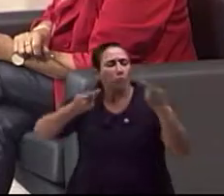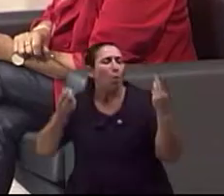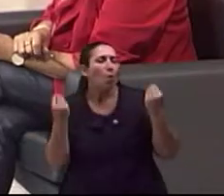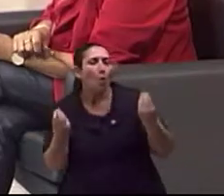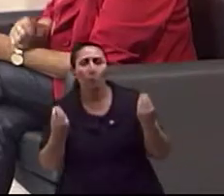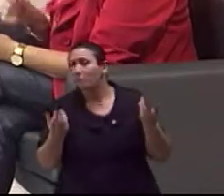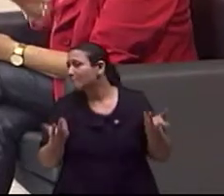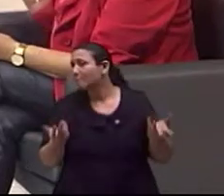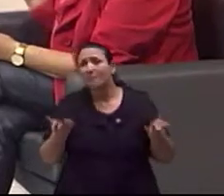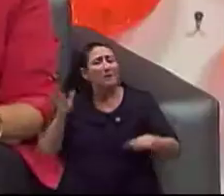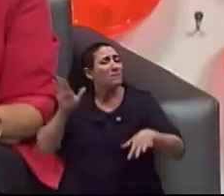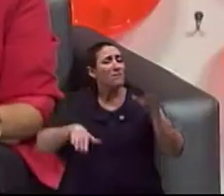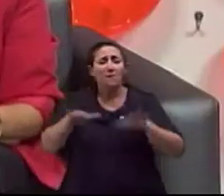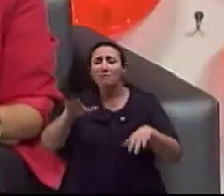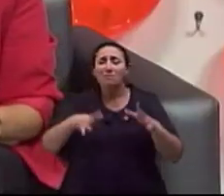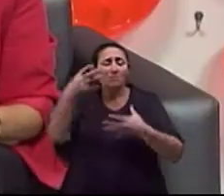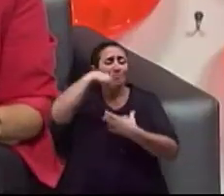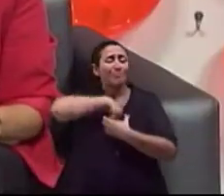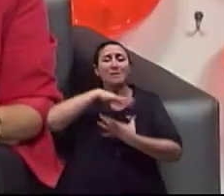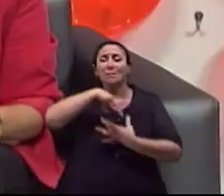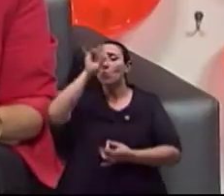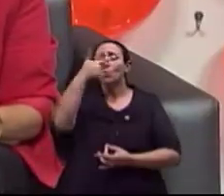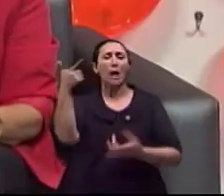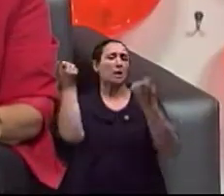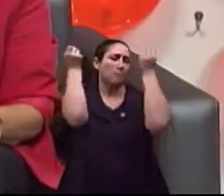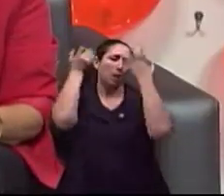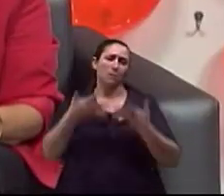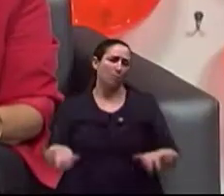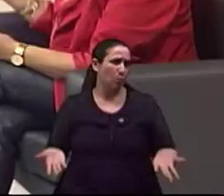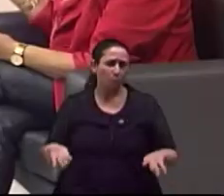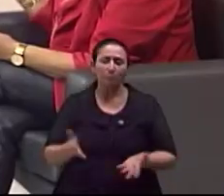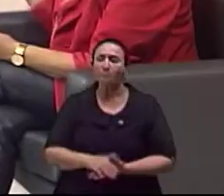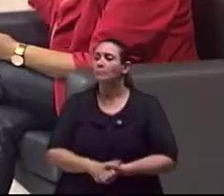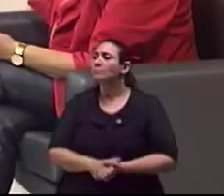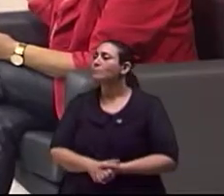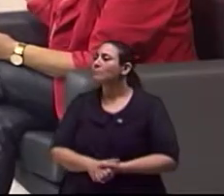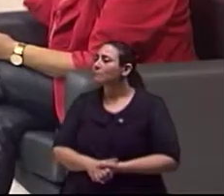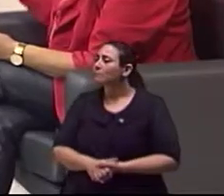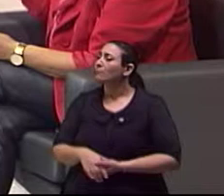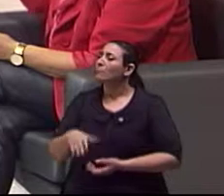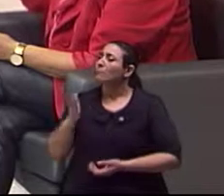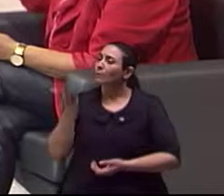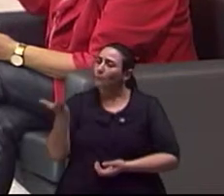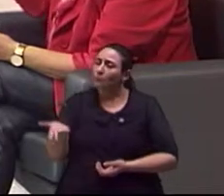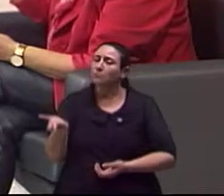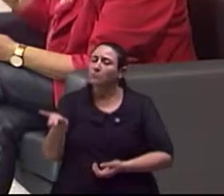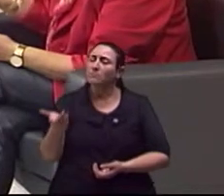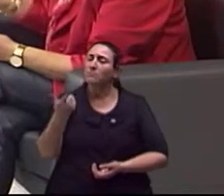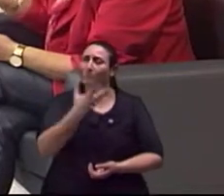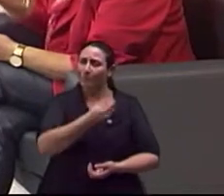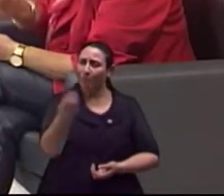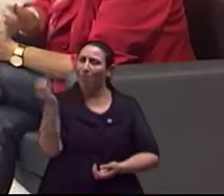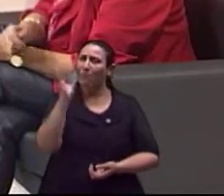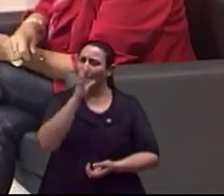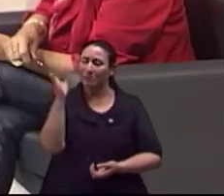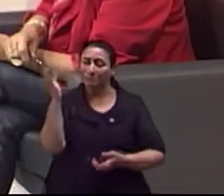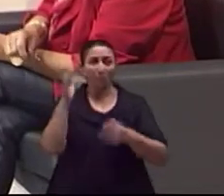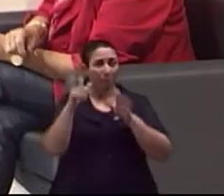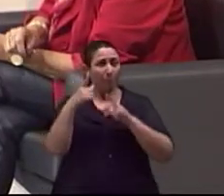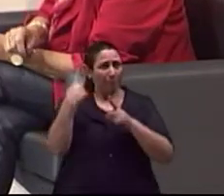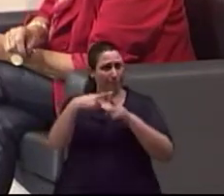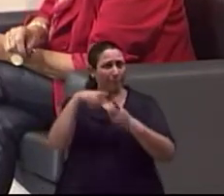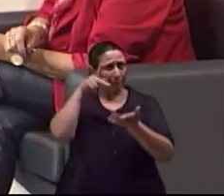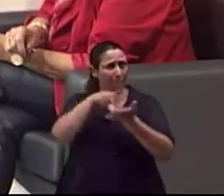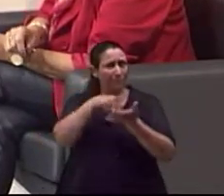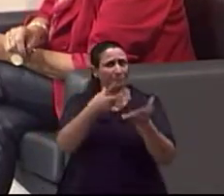explicação e uma coisa que a gente nota a agora recentemente é a ciência se curvando a espiritualidade em